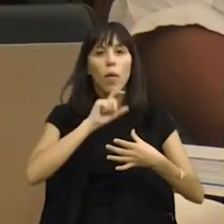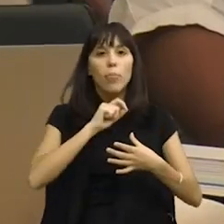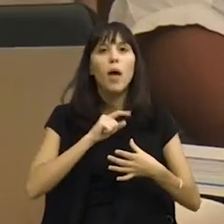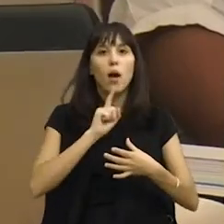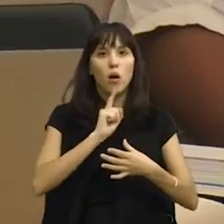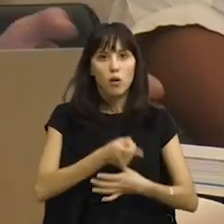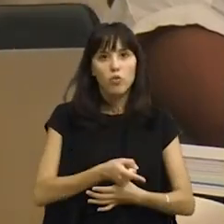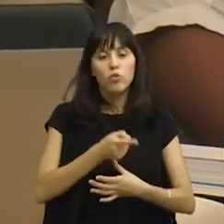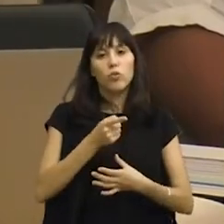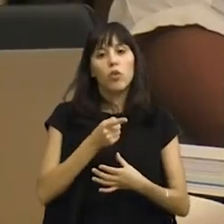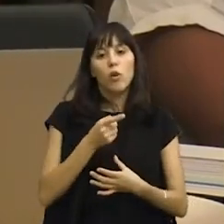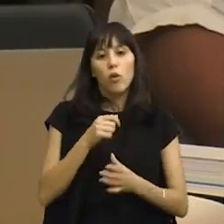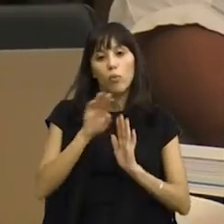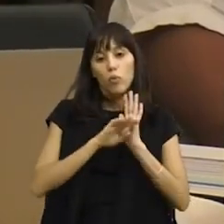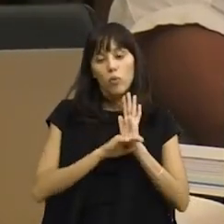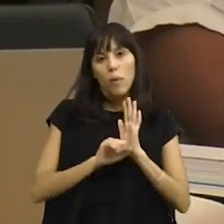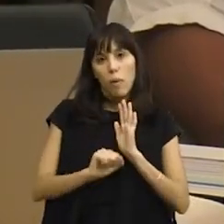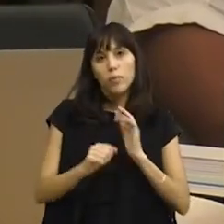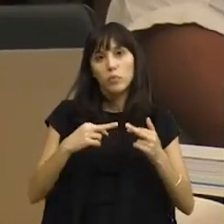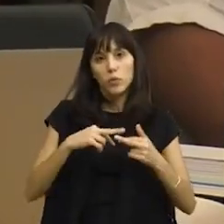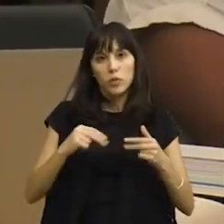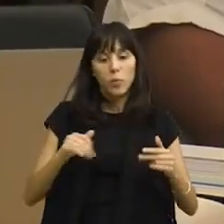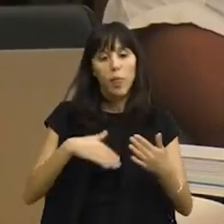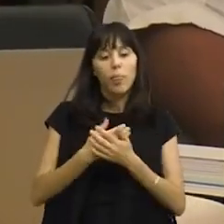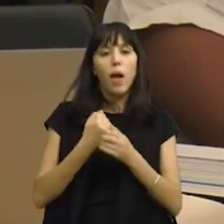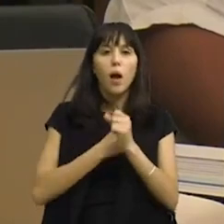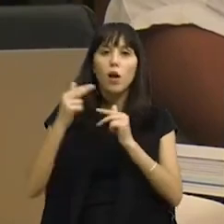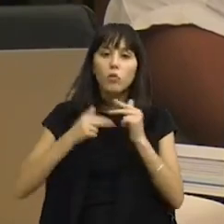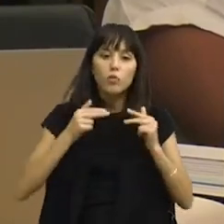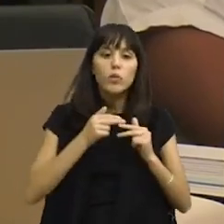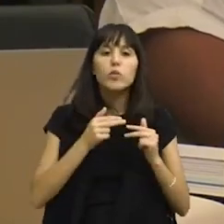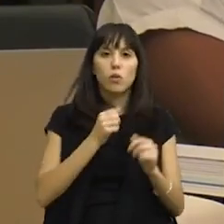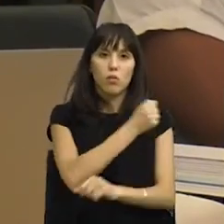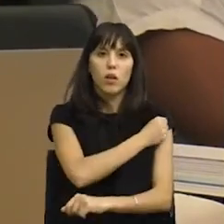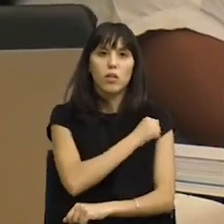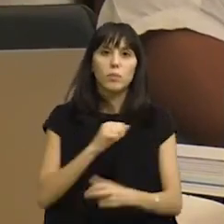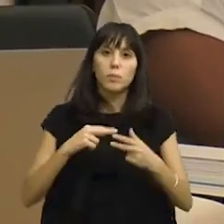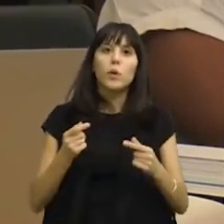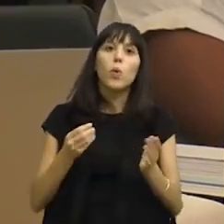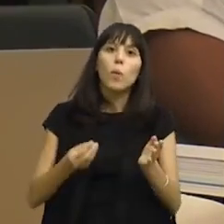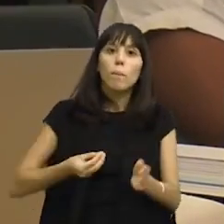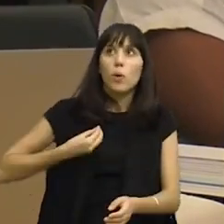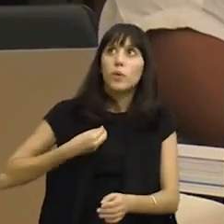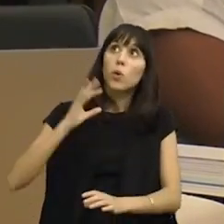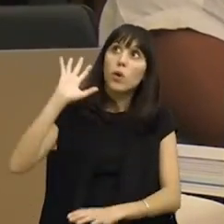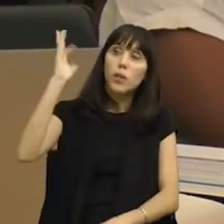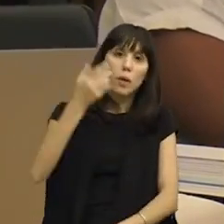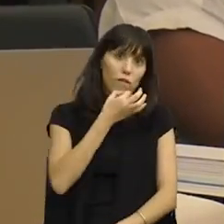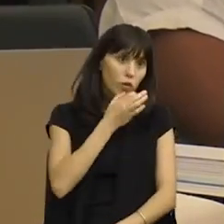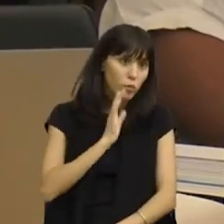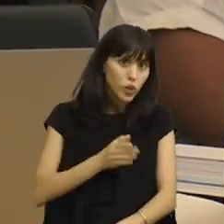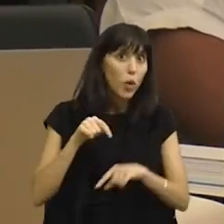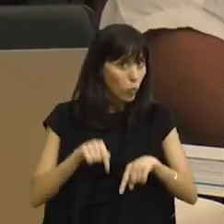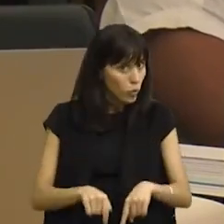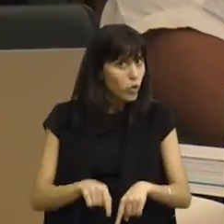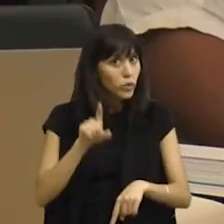um programa municipal de renovação das habitações municipais com preocupações climáticas, já falámos disso